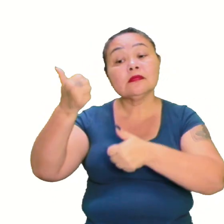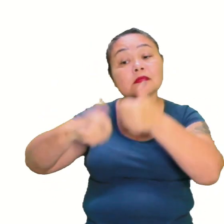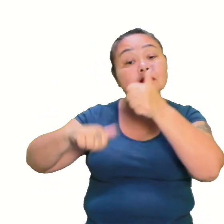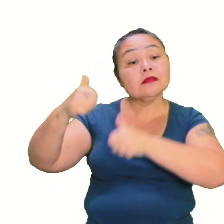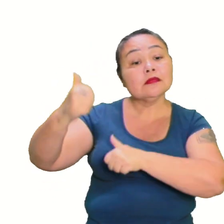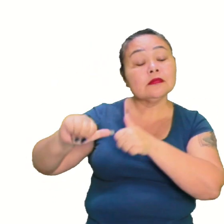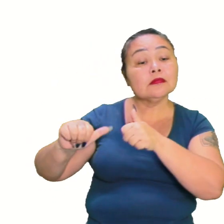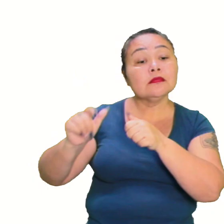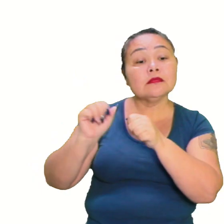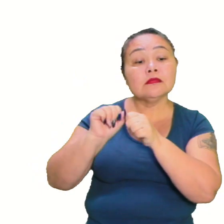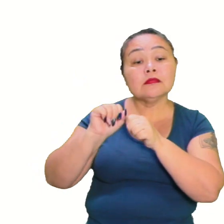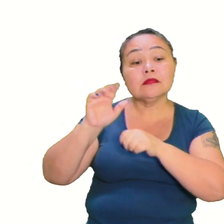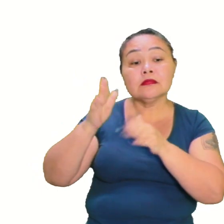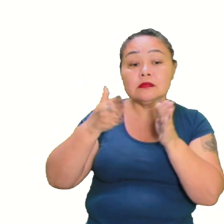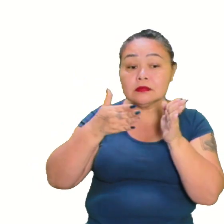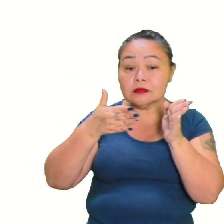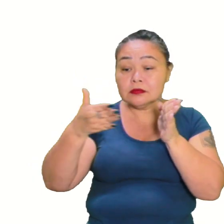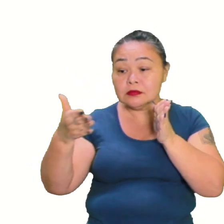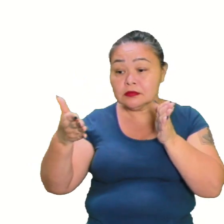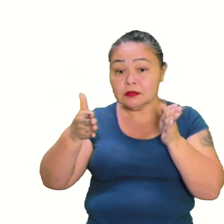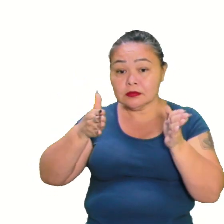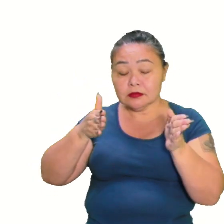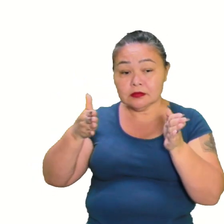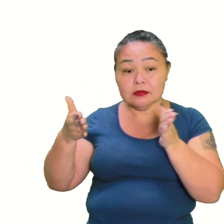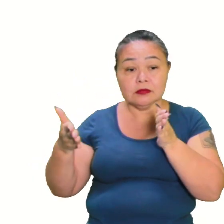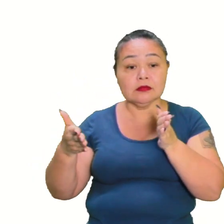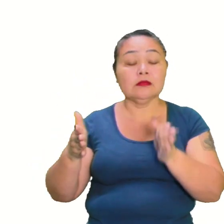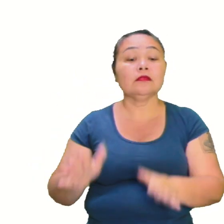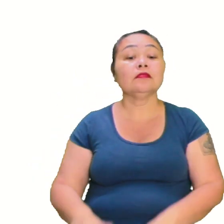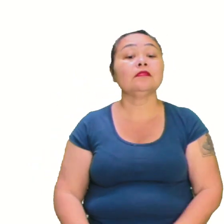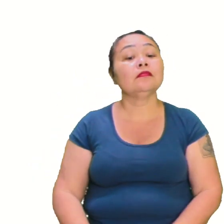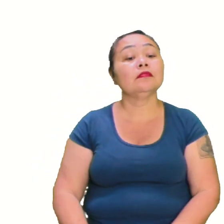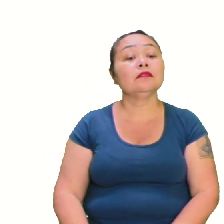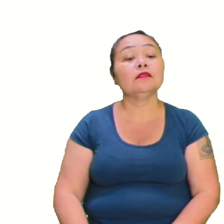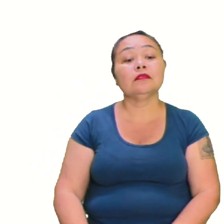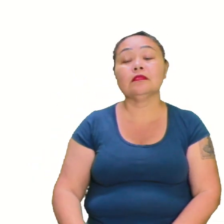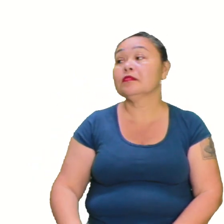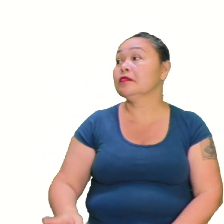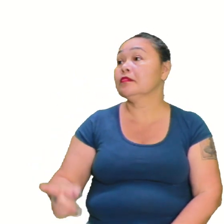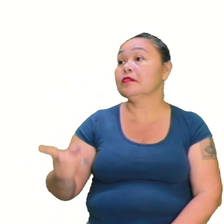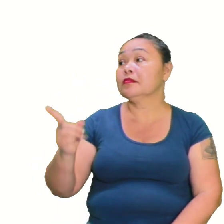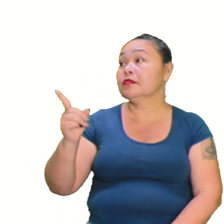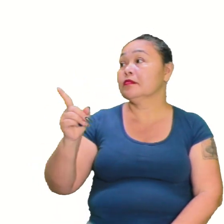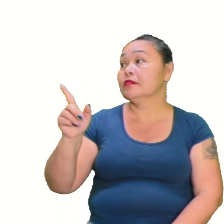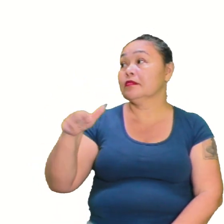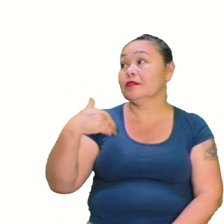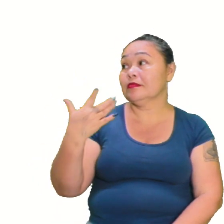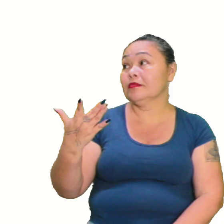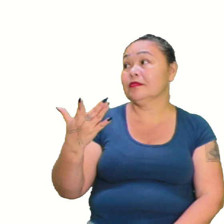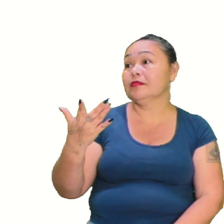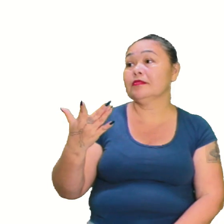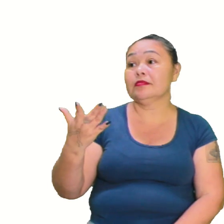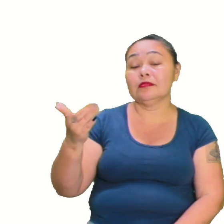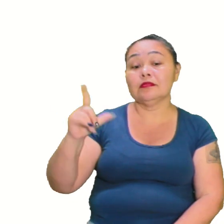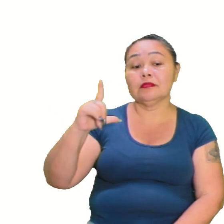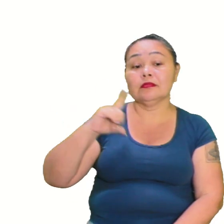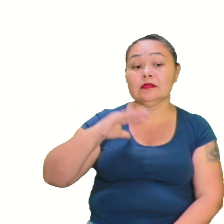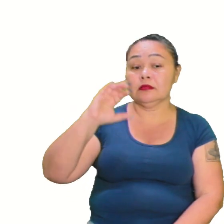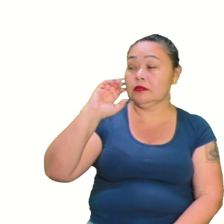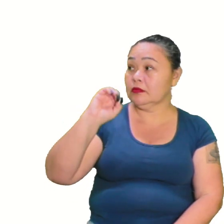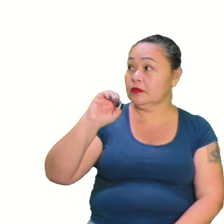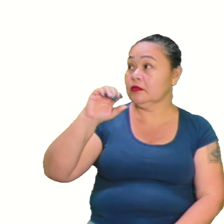vamos analisar alguns intervalos. Vamos lá. Intervalo de 0